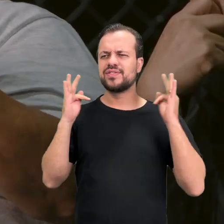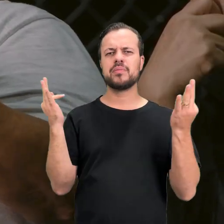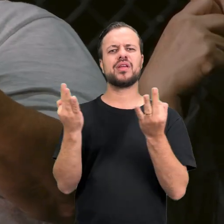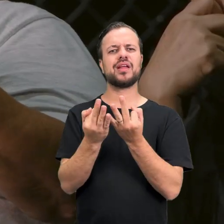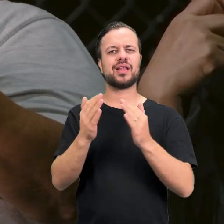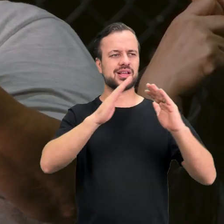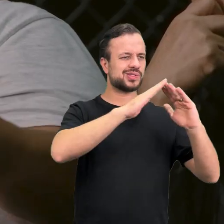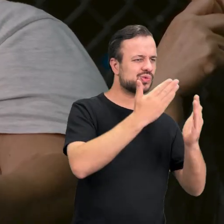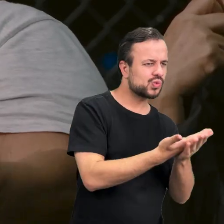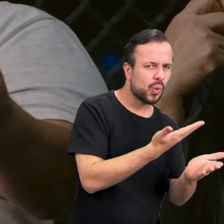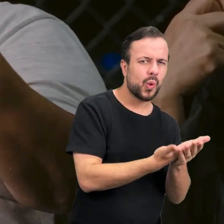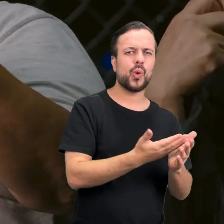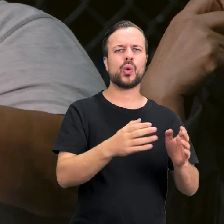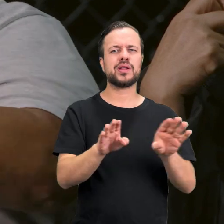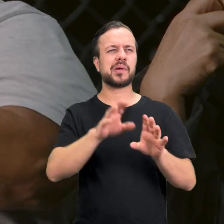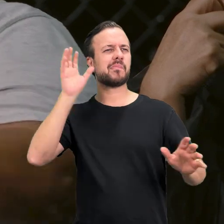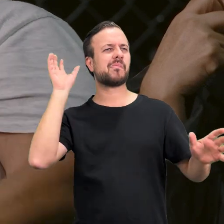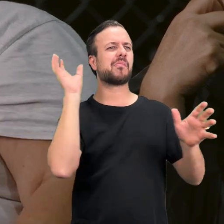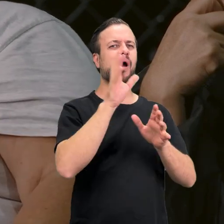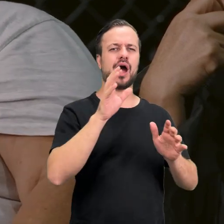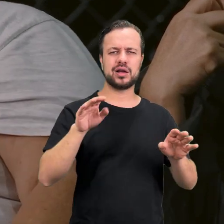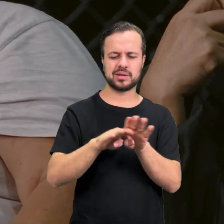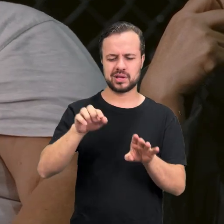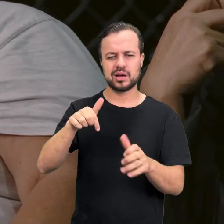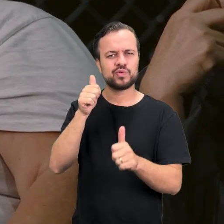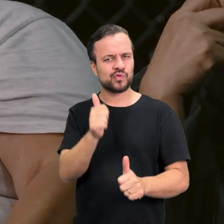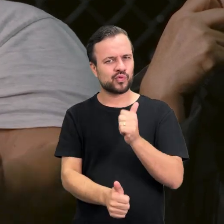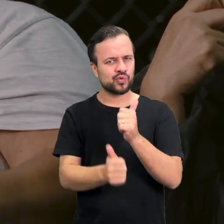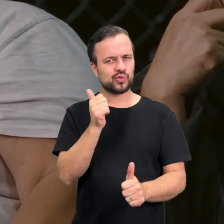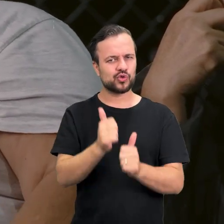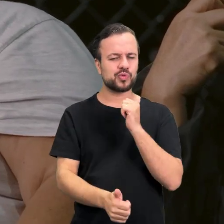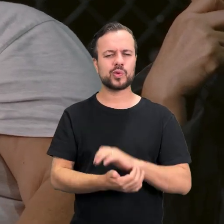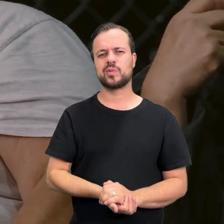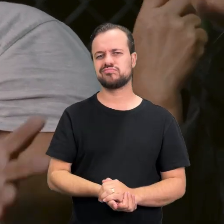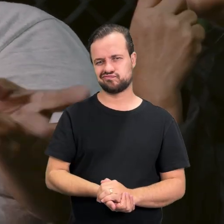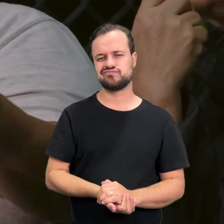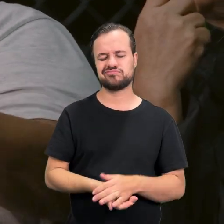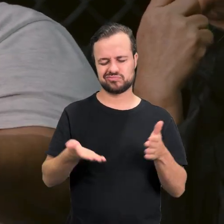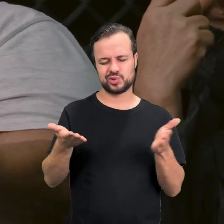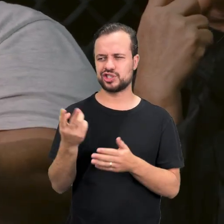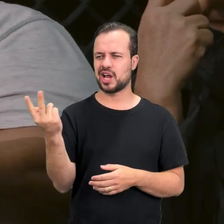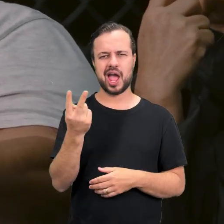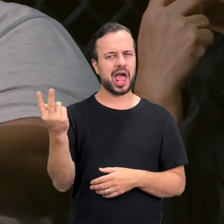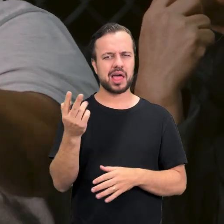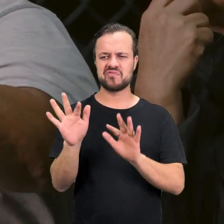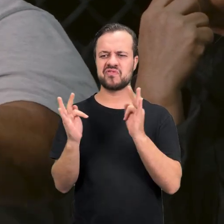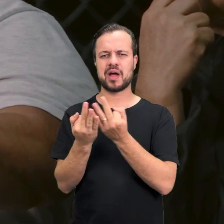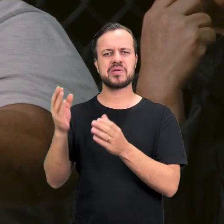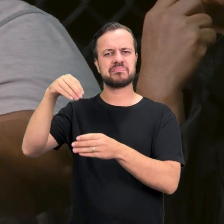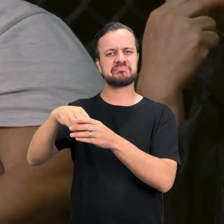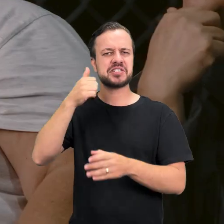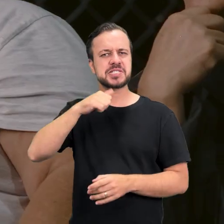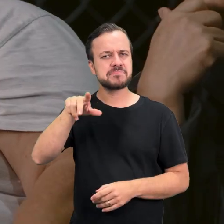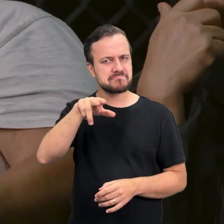na escola, né? Jogava handebol, aqui jogava futebol. Então, hoje elas são comadre